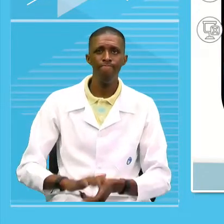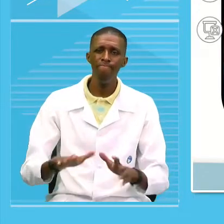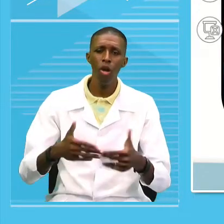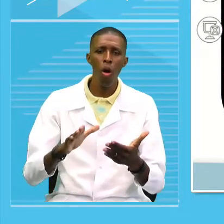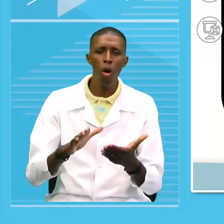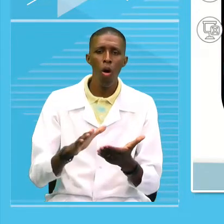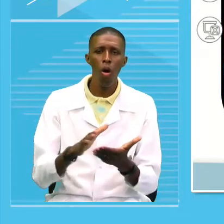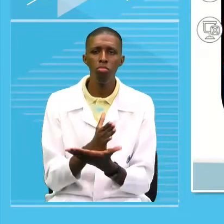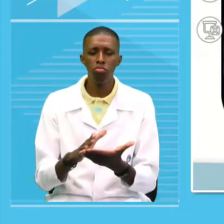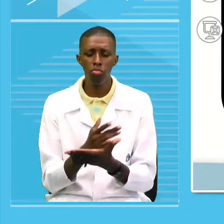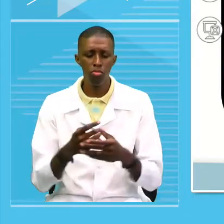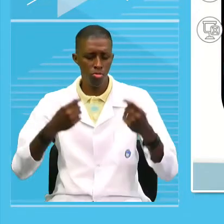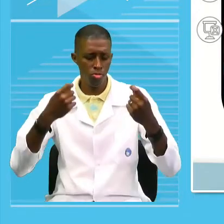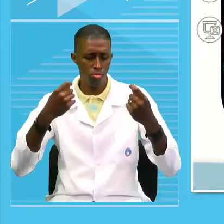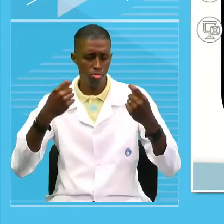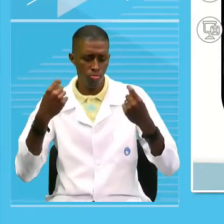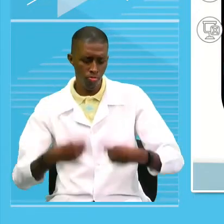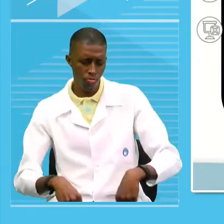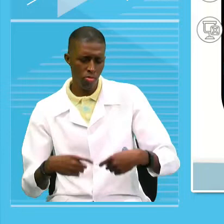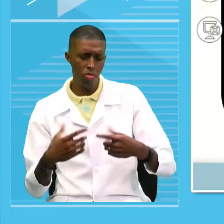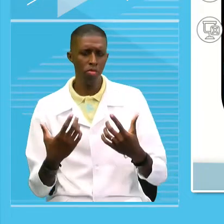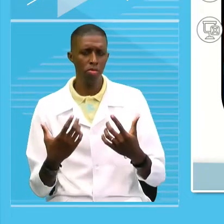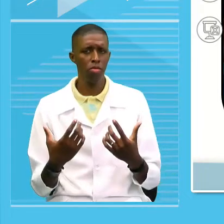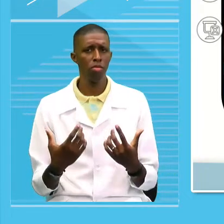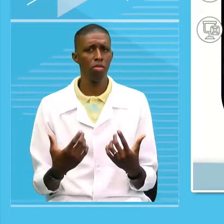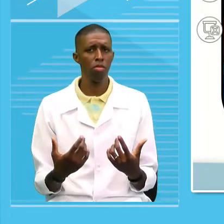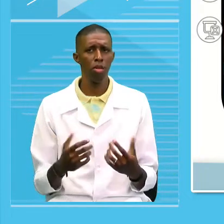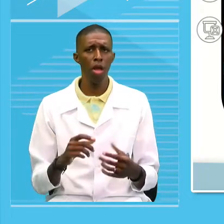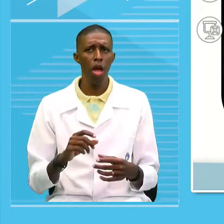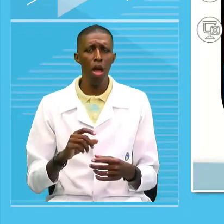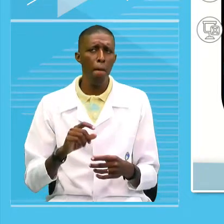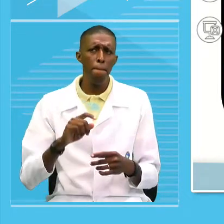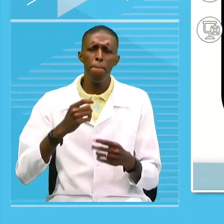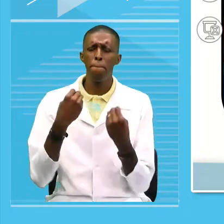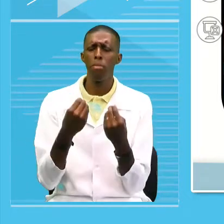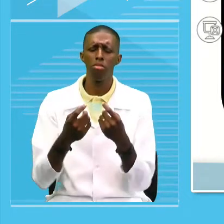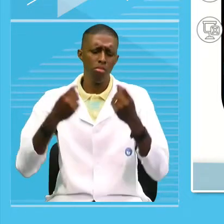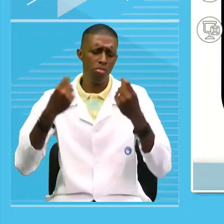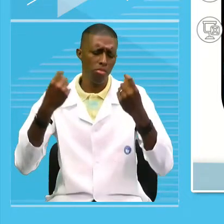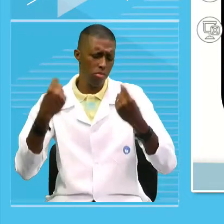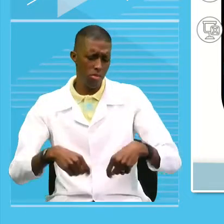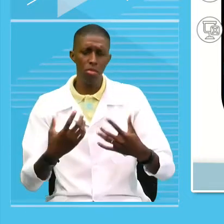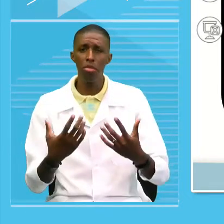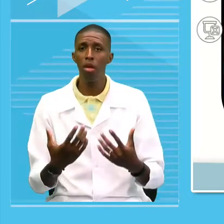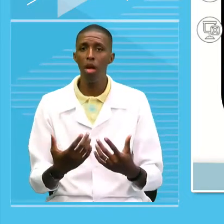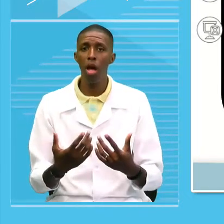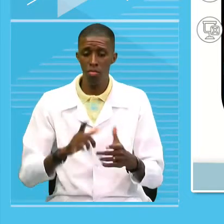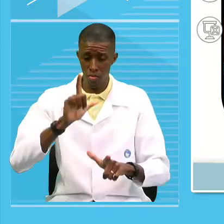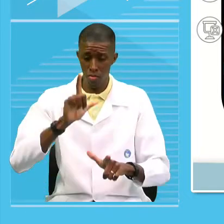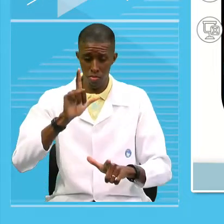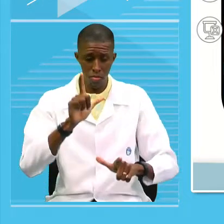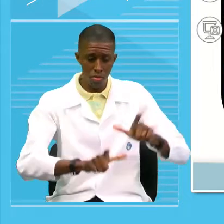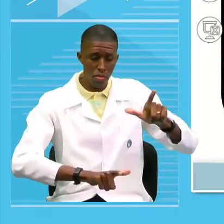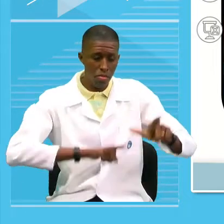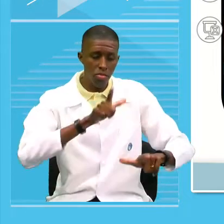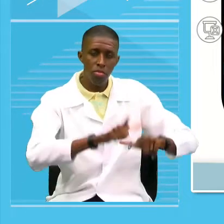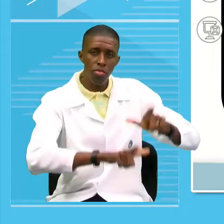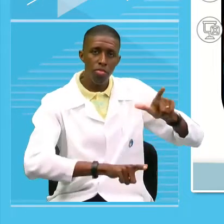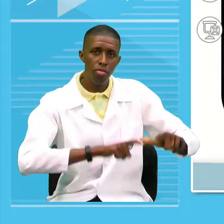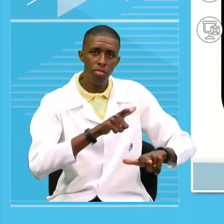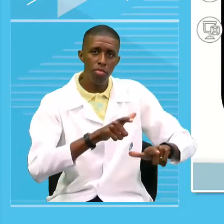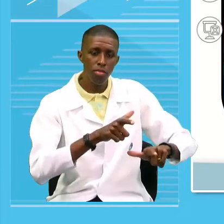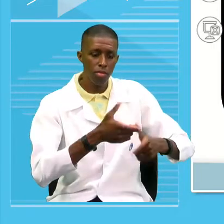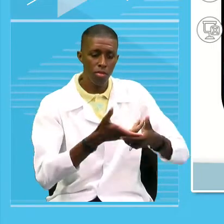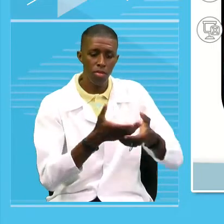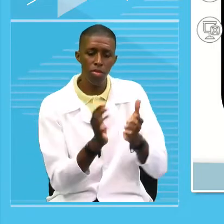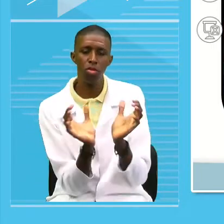apta enfrentar numerosas situações a trabalhar em equipe então aprender a fazer tu leva esse conhecimento